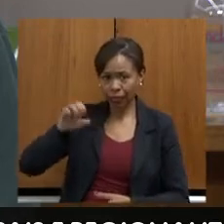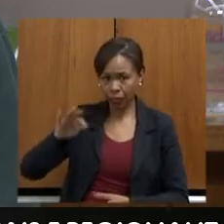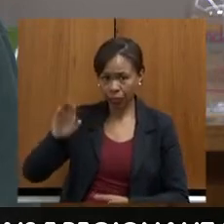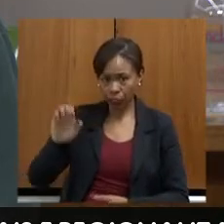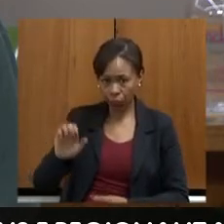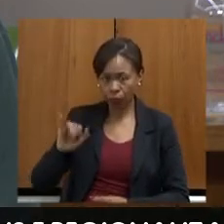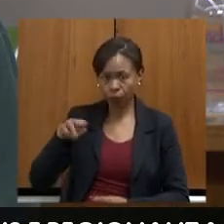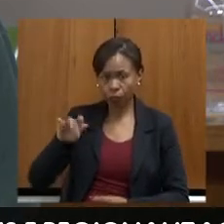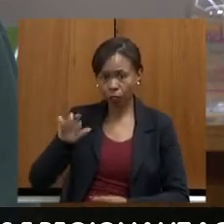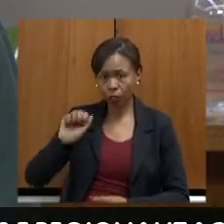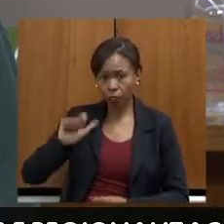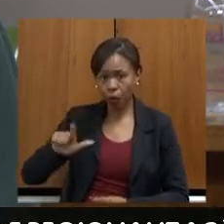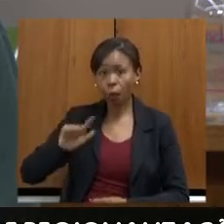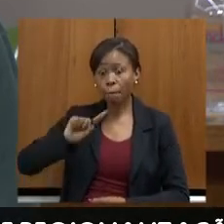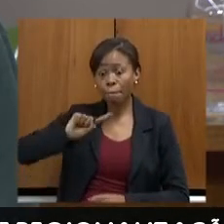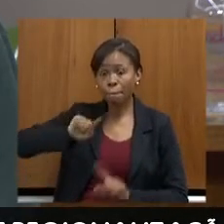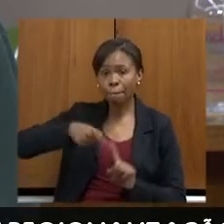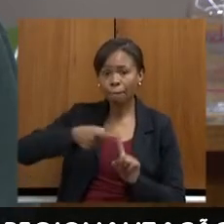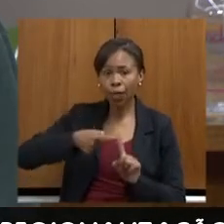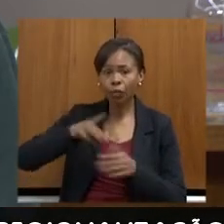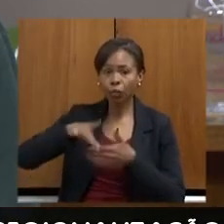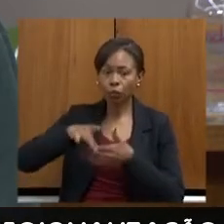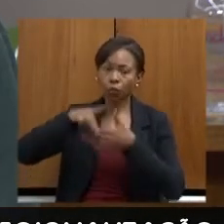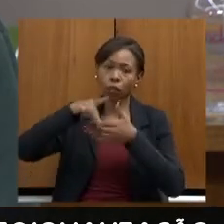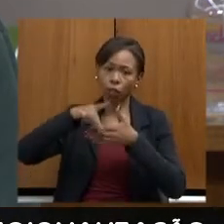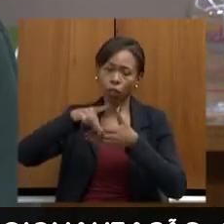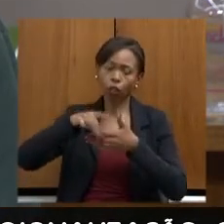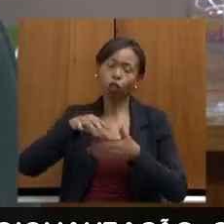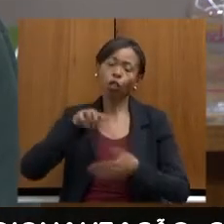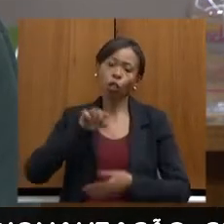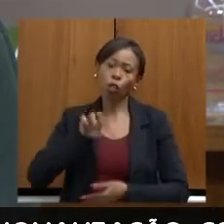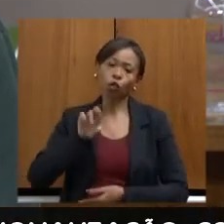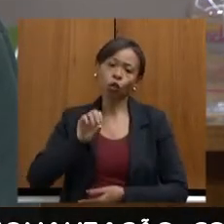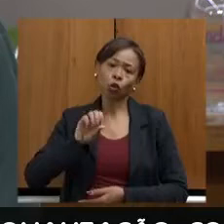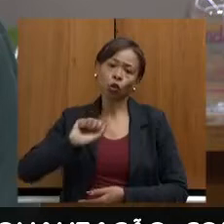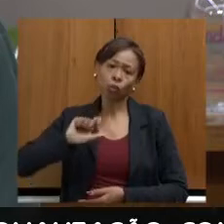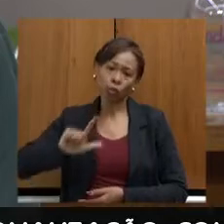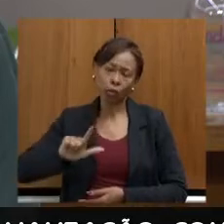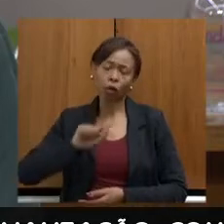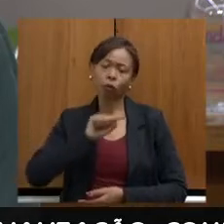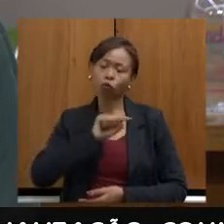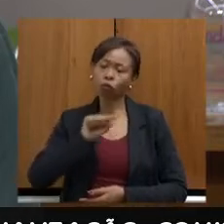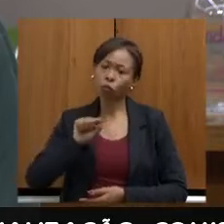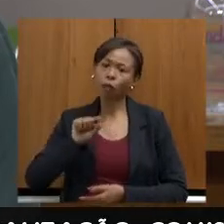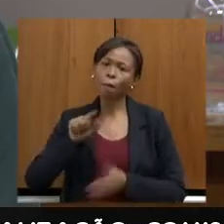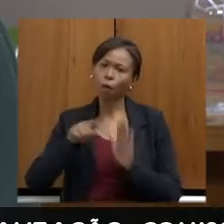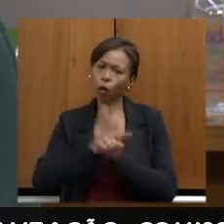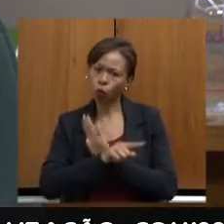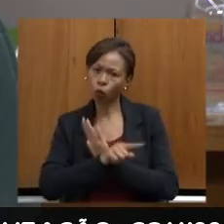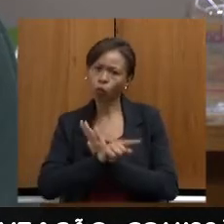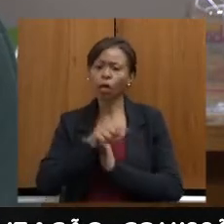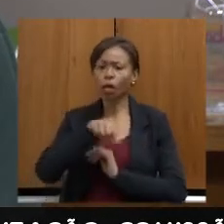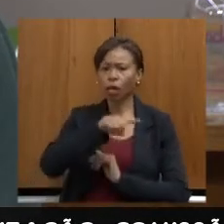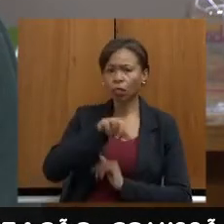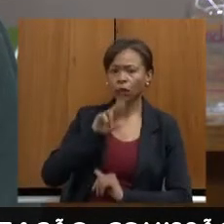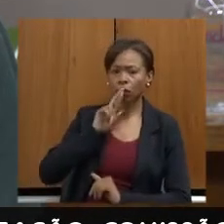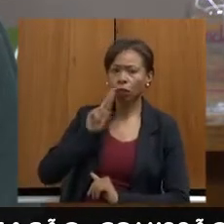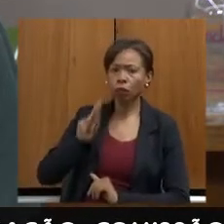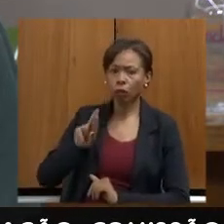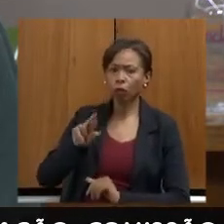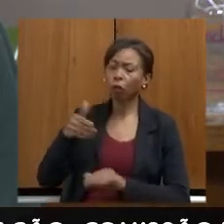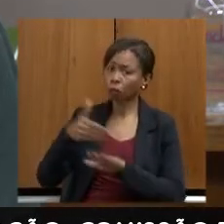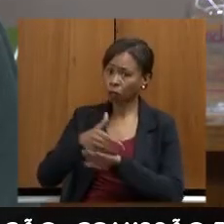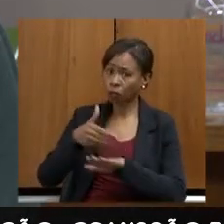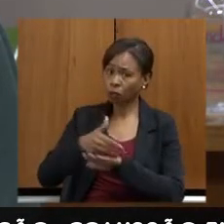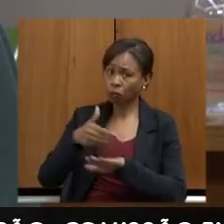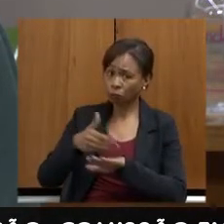do projeto Rodoanel morador pergunta e os técnicos respondem participe entrega as suas dúvidas